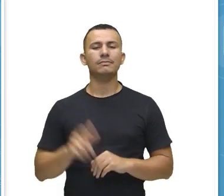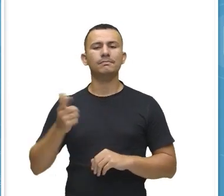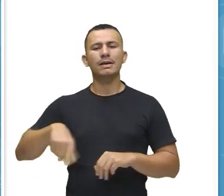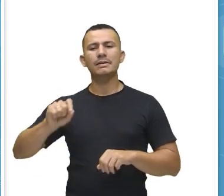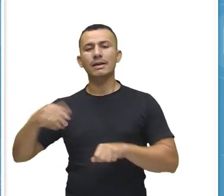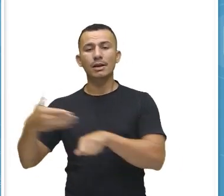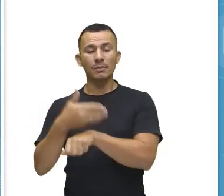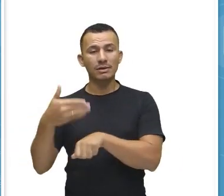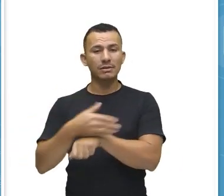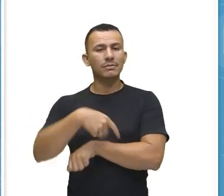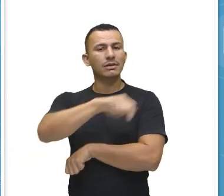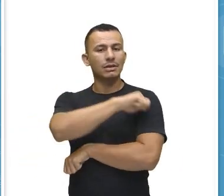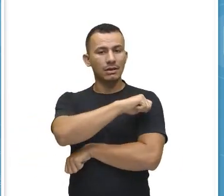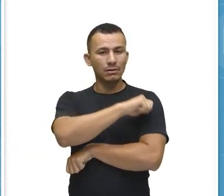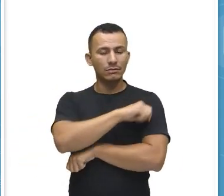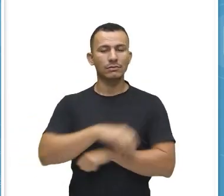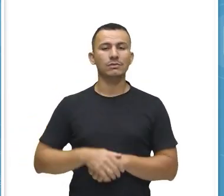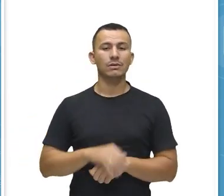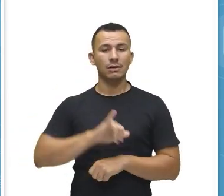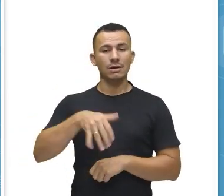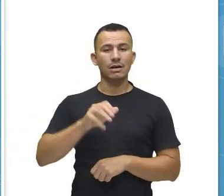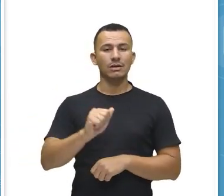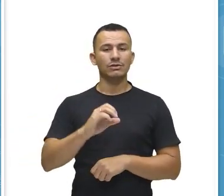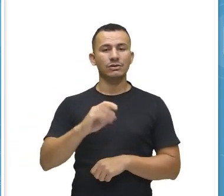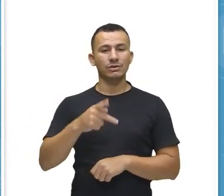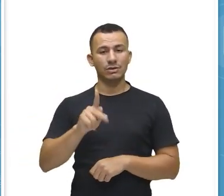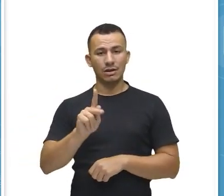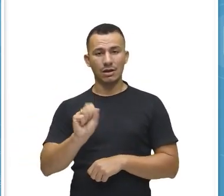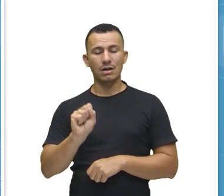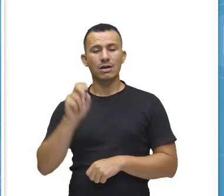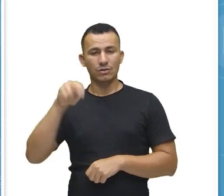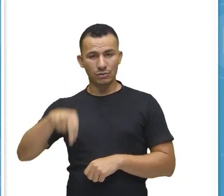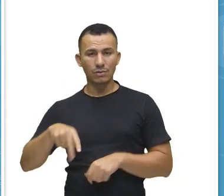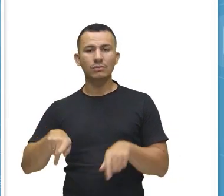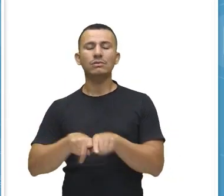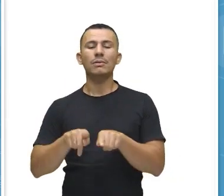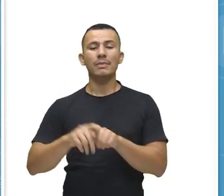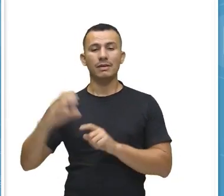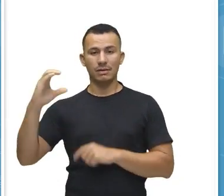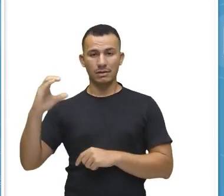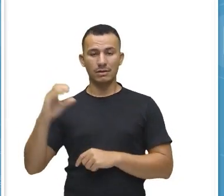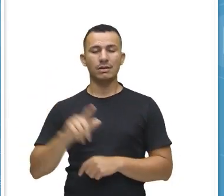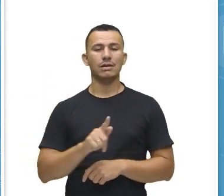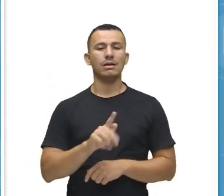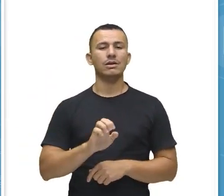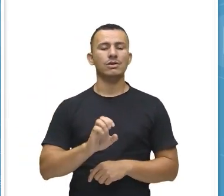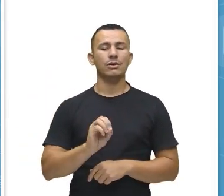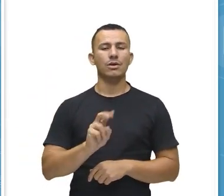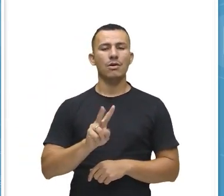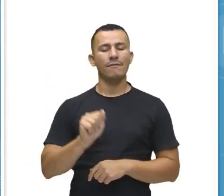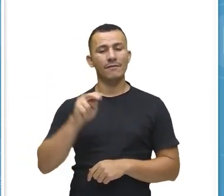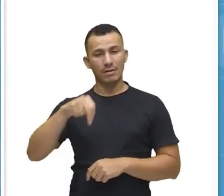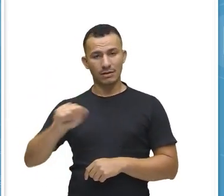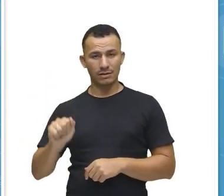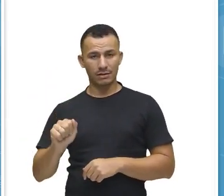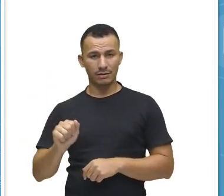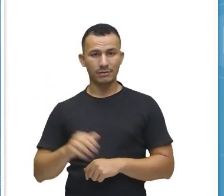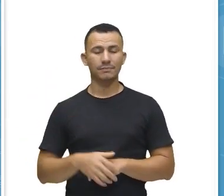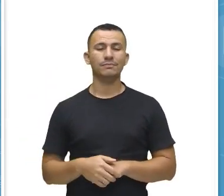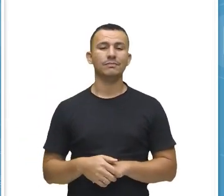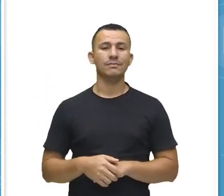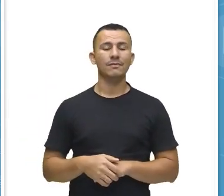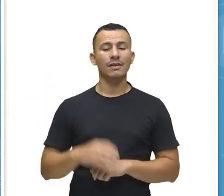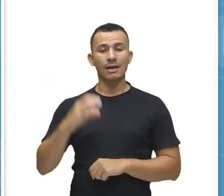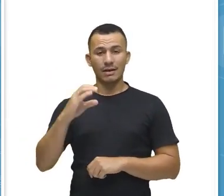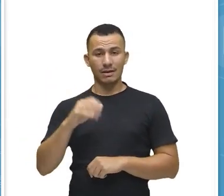participando? Vamos lá. Jackson. Jackson acha que é a letra C também. Giovana. E aqui também C de